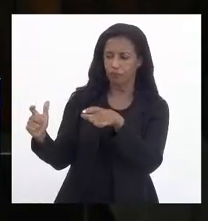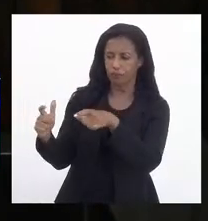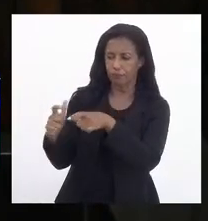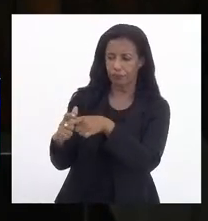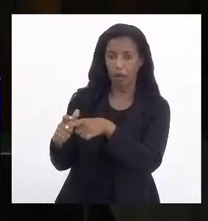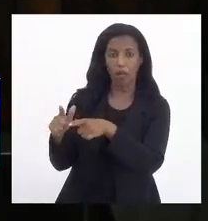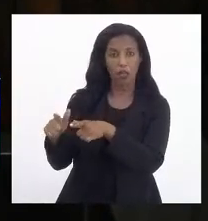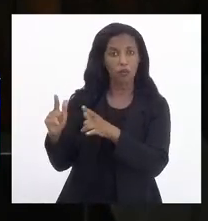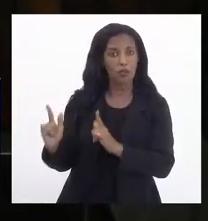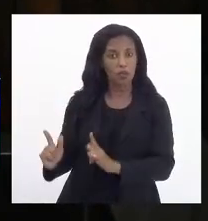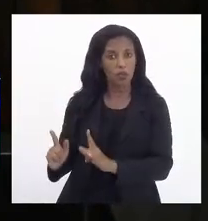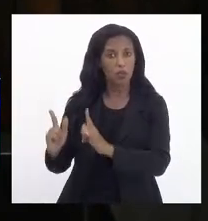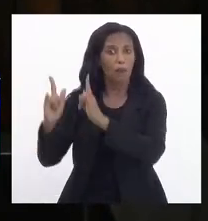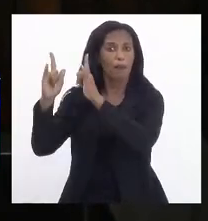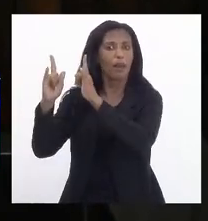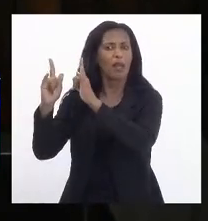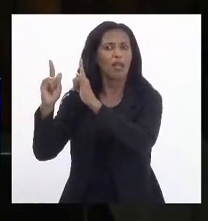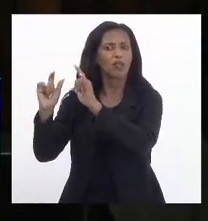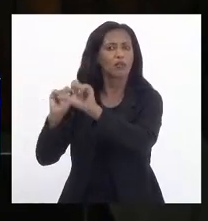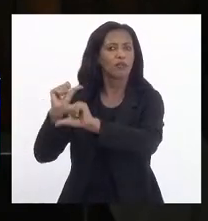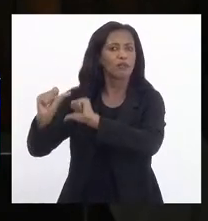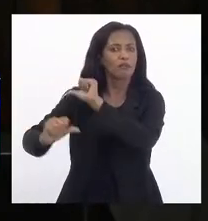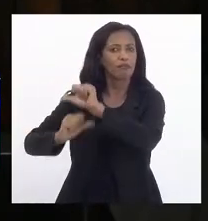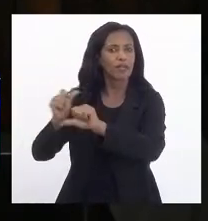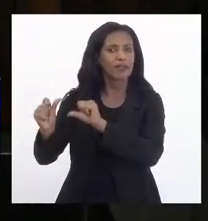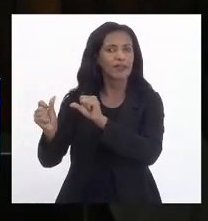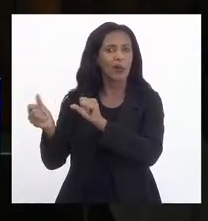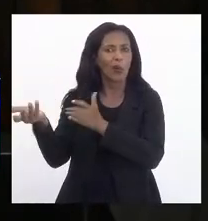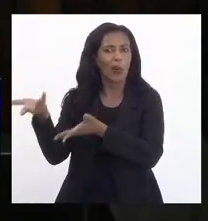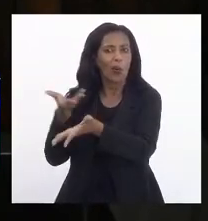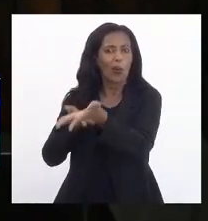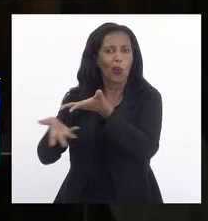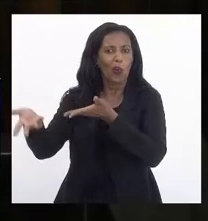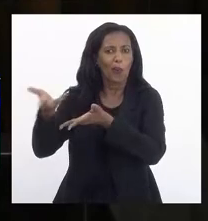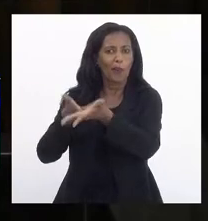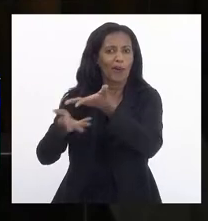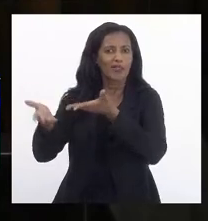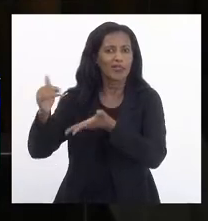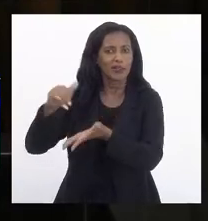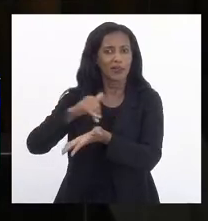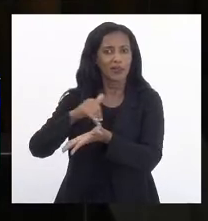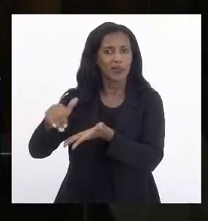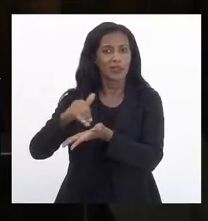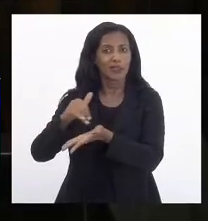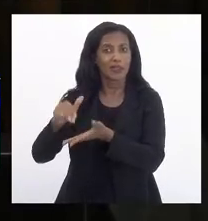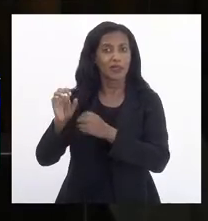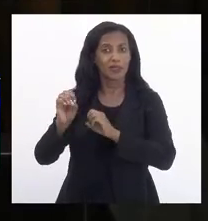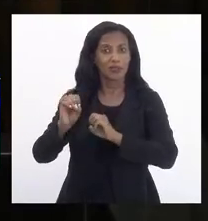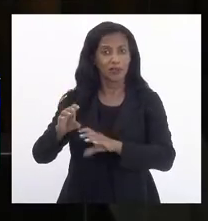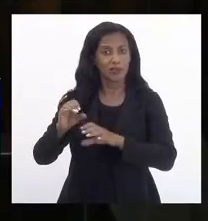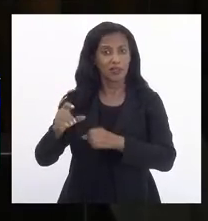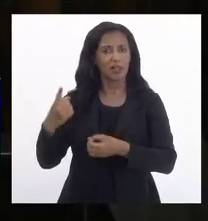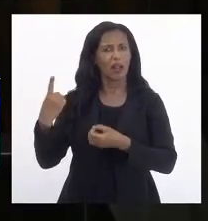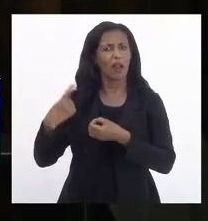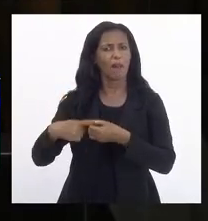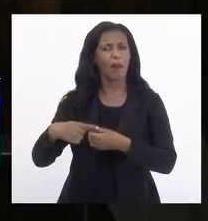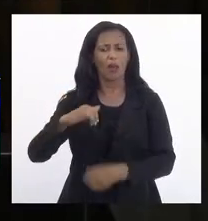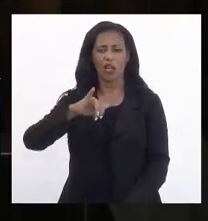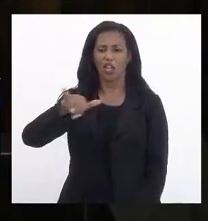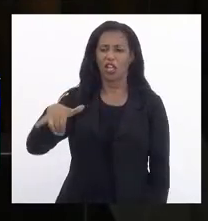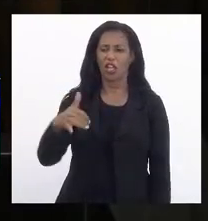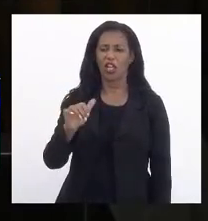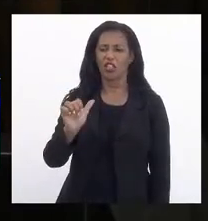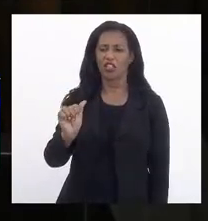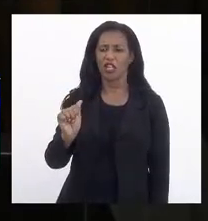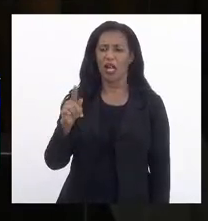seu prédio agora vai passar a ser compartilhado com a Secretaria Municipal de Ensino, lá no bairro do Japuíba. É um prédio